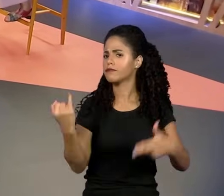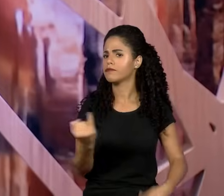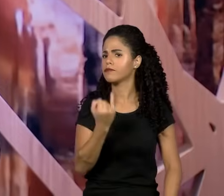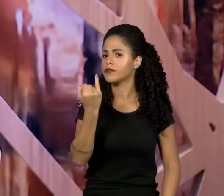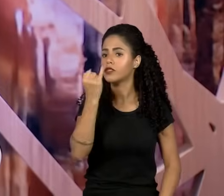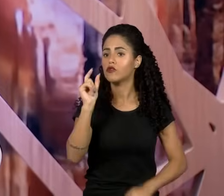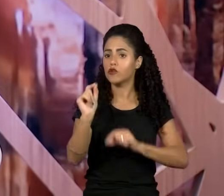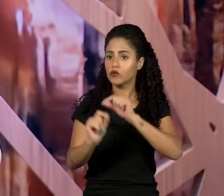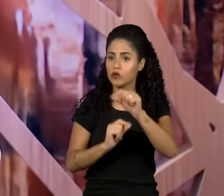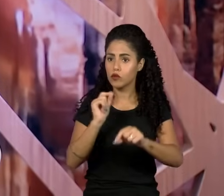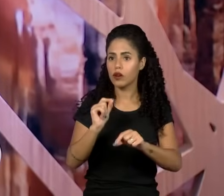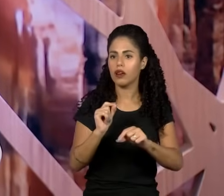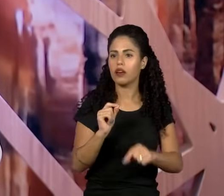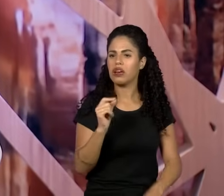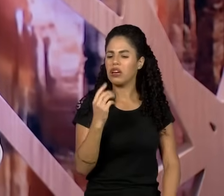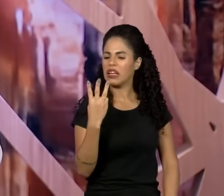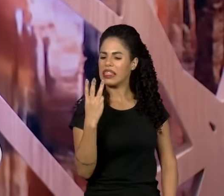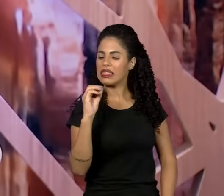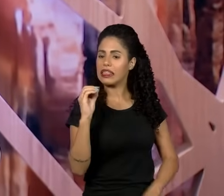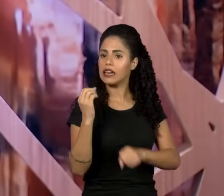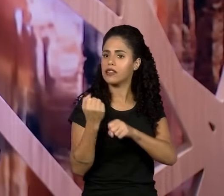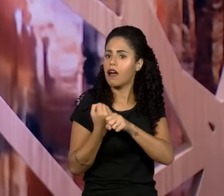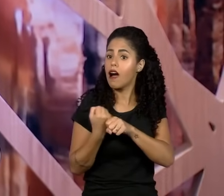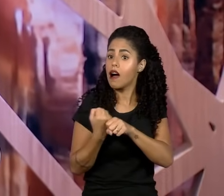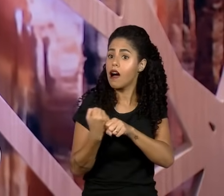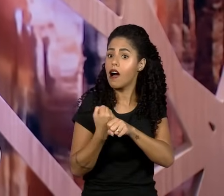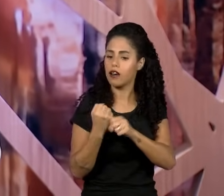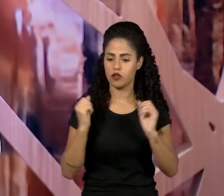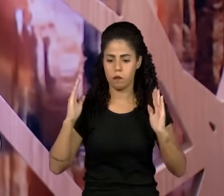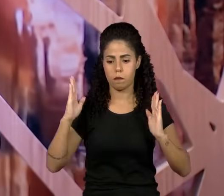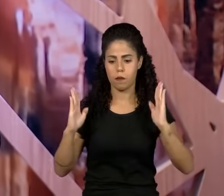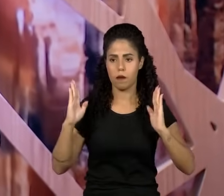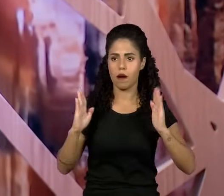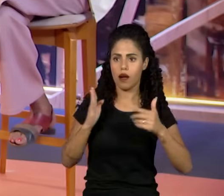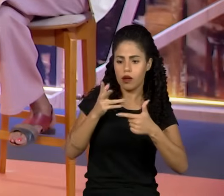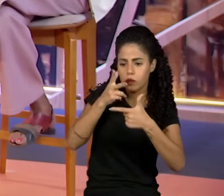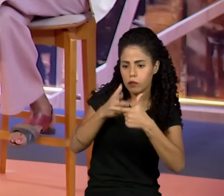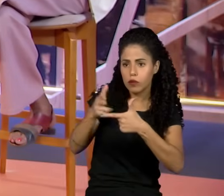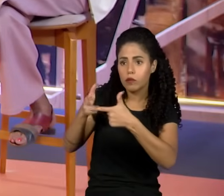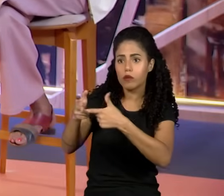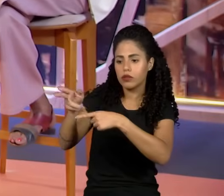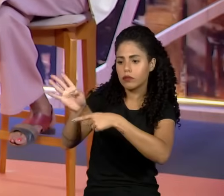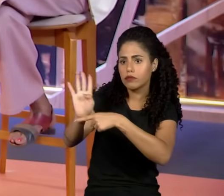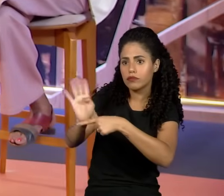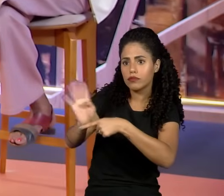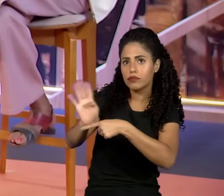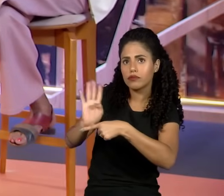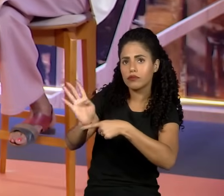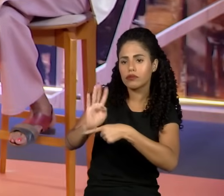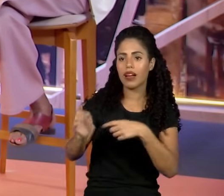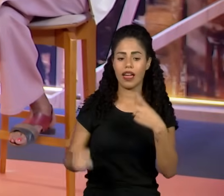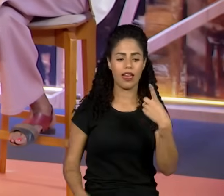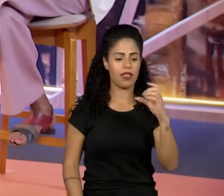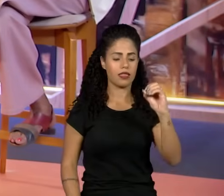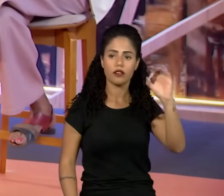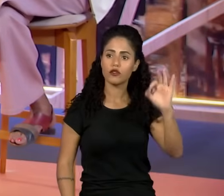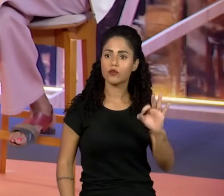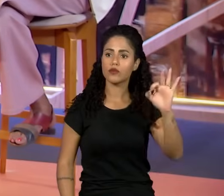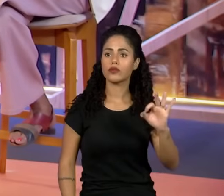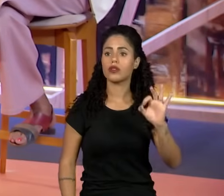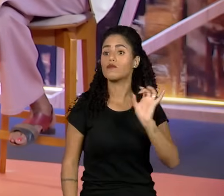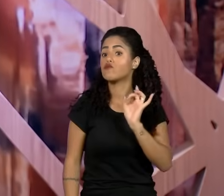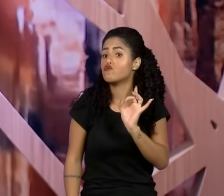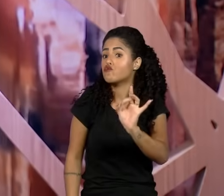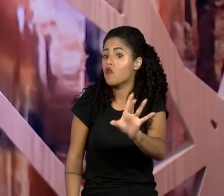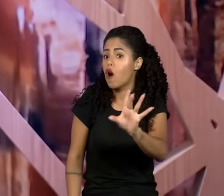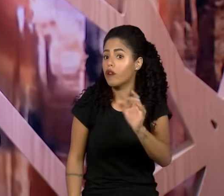de que nas últimas 3 décadas, a nossa produção de longa-metragem representa cerca de 10% da produção